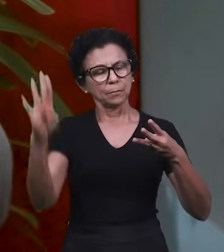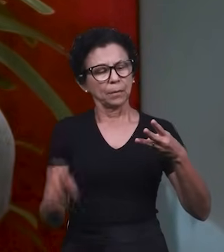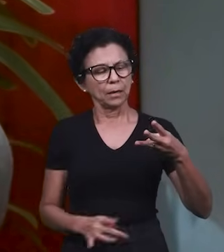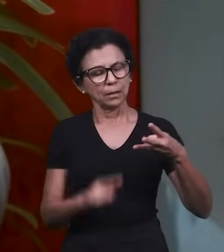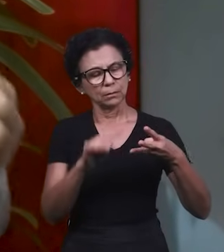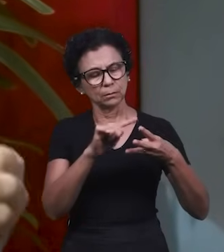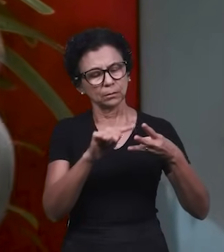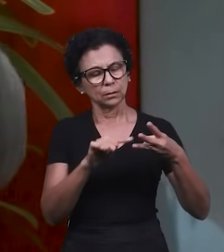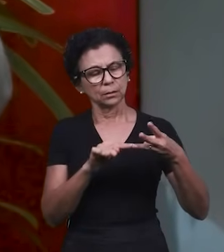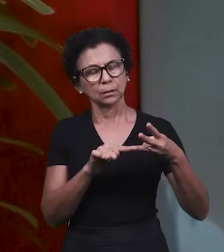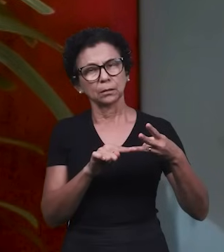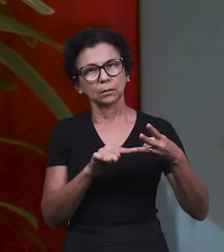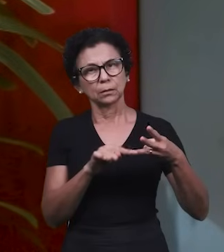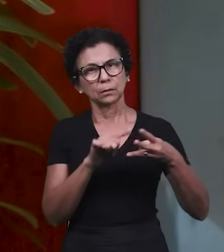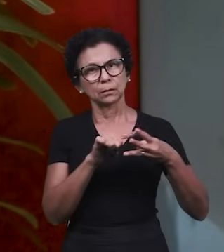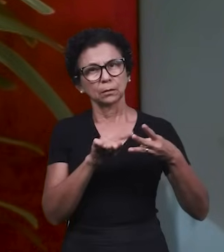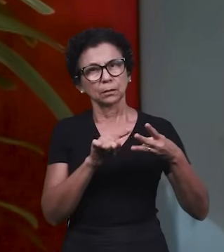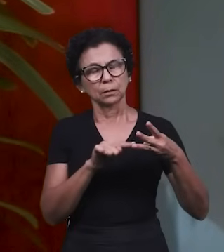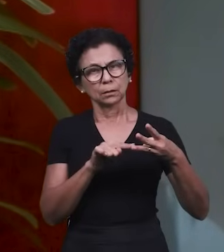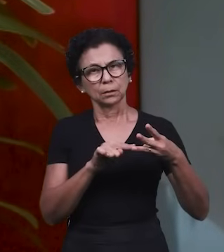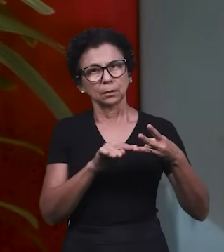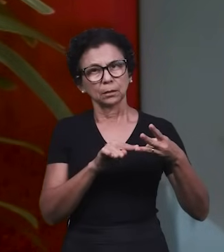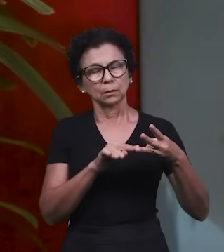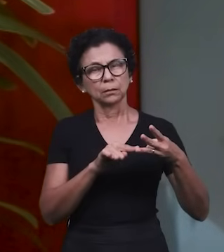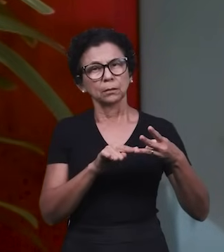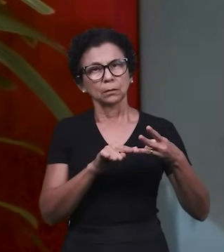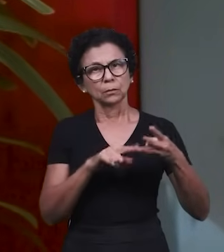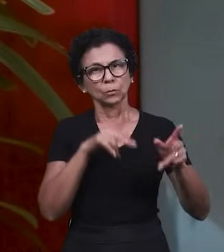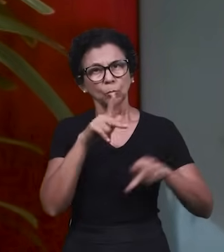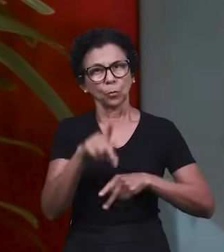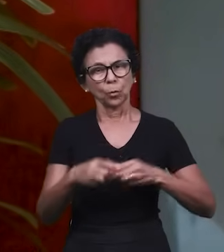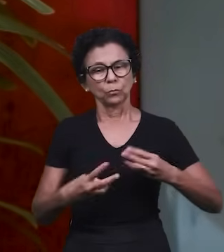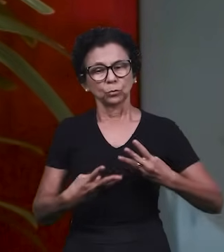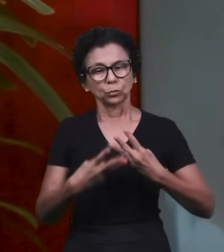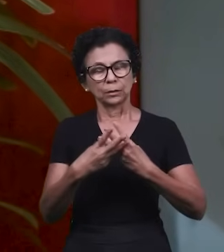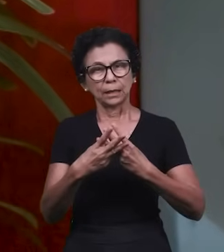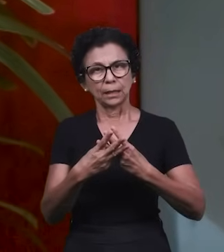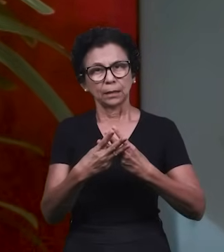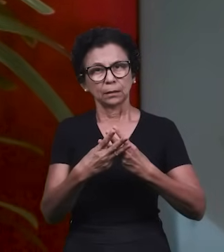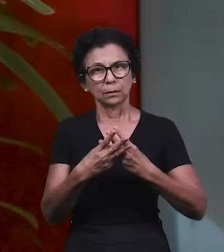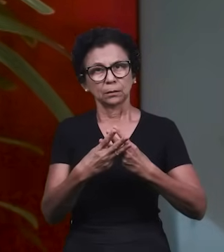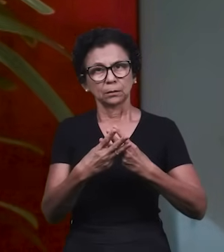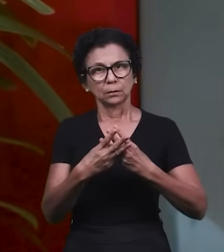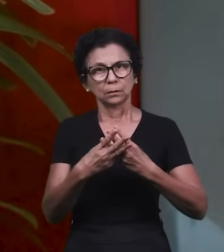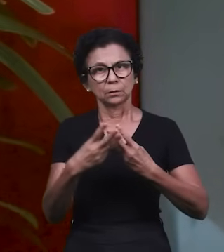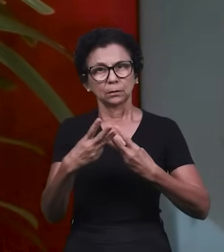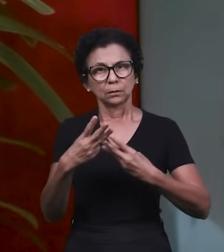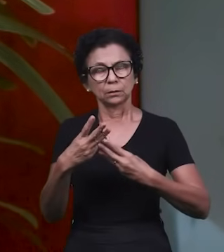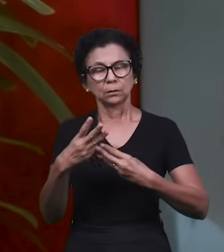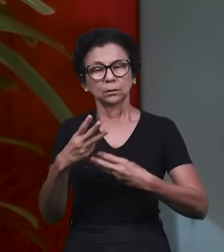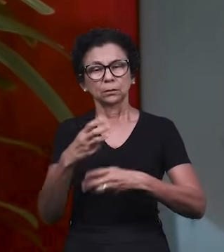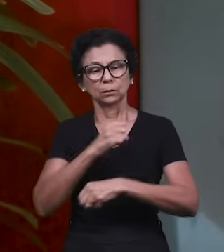delas, todo judeu tinha que estar em Jerusalém para poder estar presente no momento da festa, para